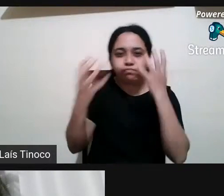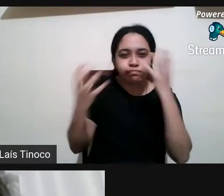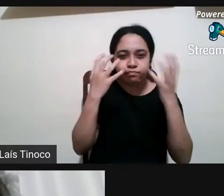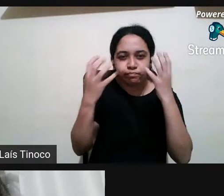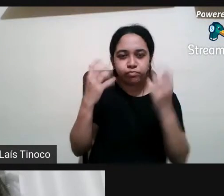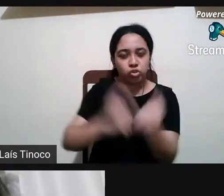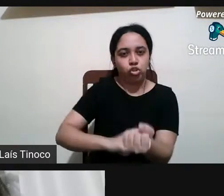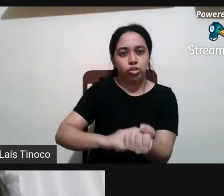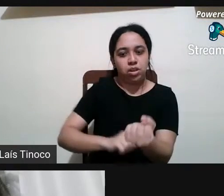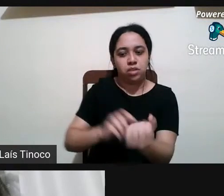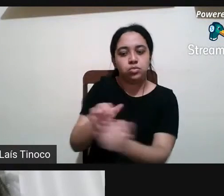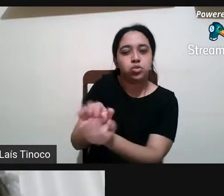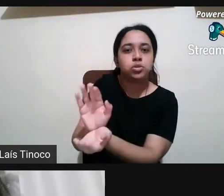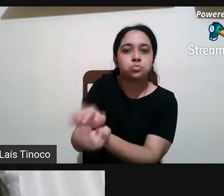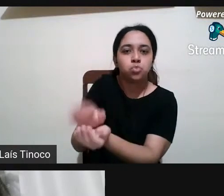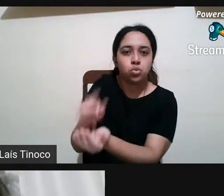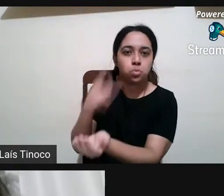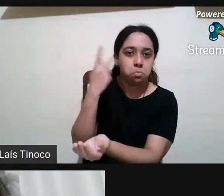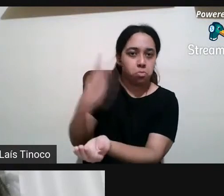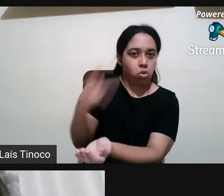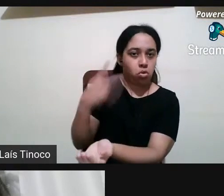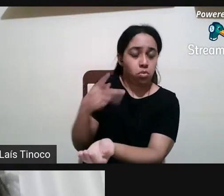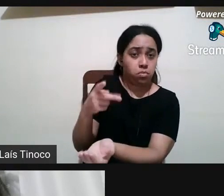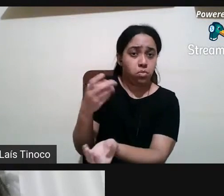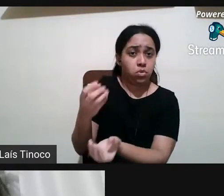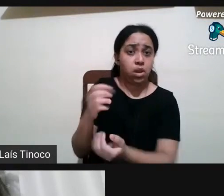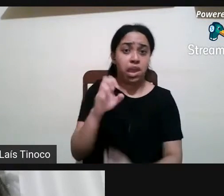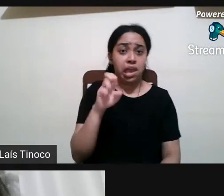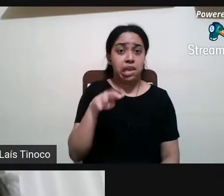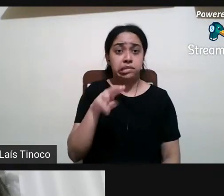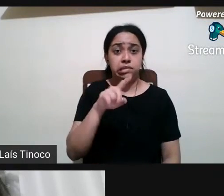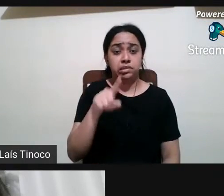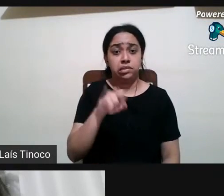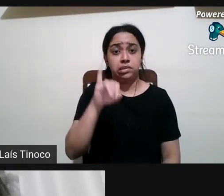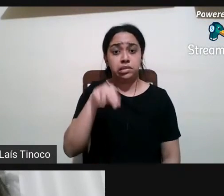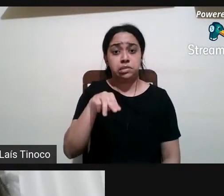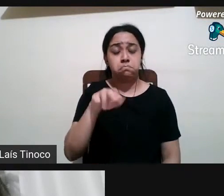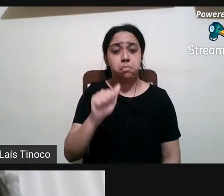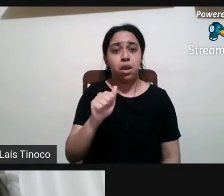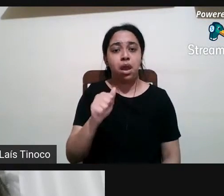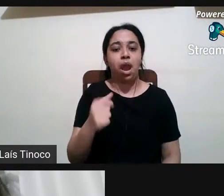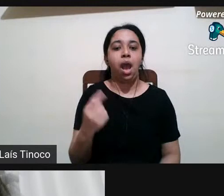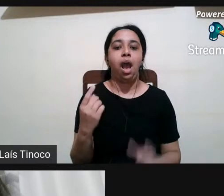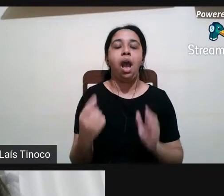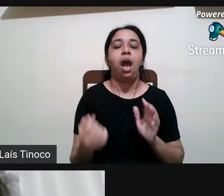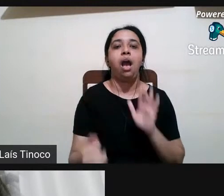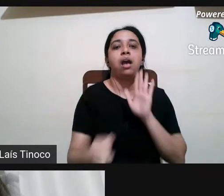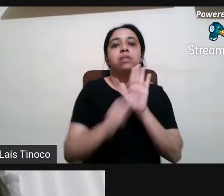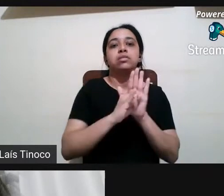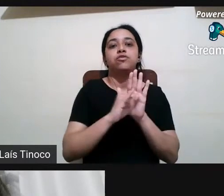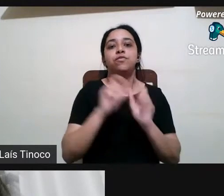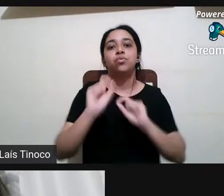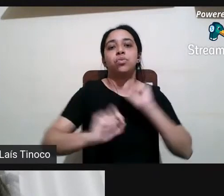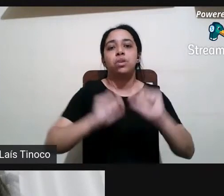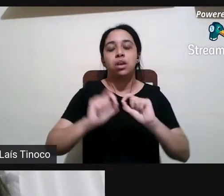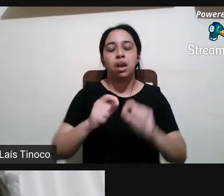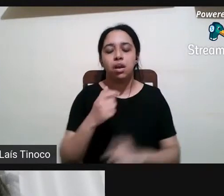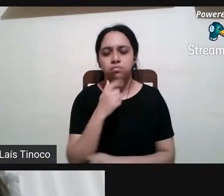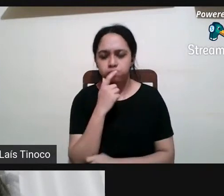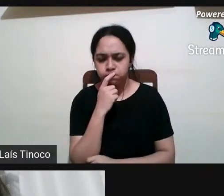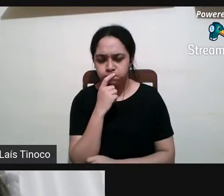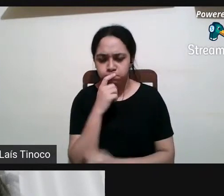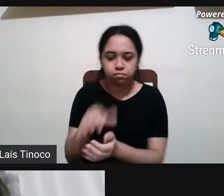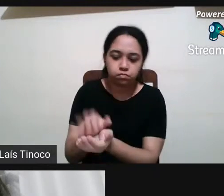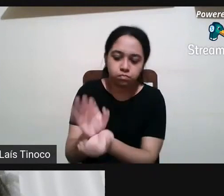eles utilizam essas enzimas mais como forma de identificar se, por exemplo, aquele estresse oxidativo gerado pela inflamação